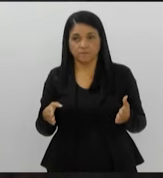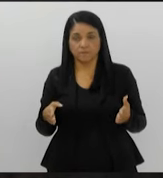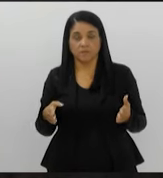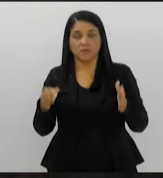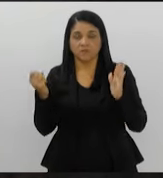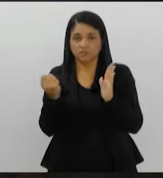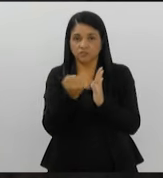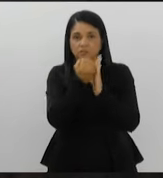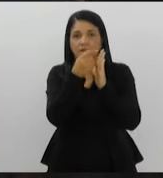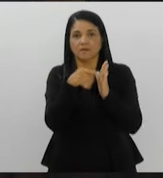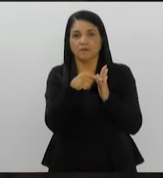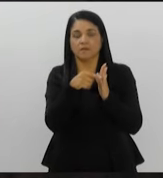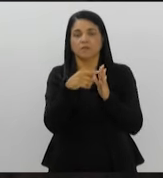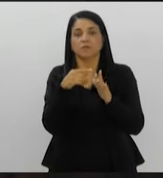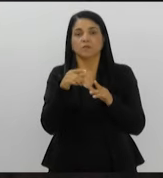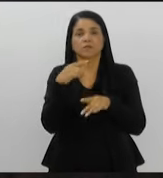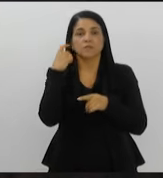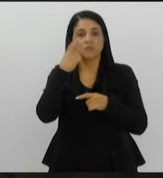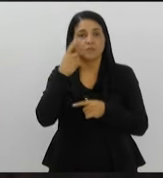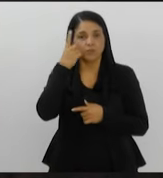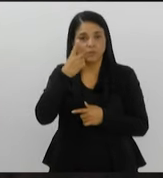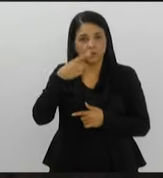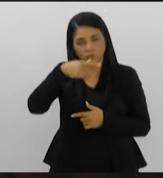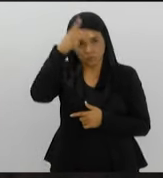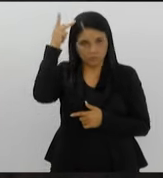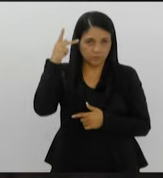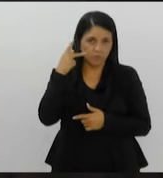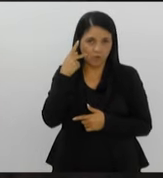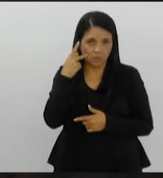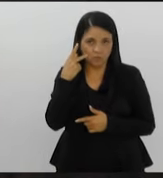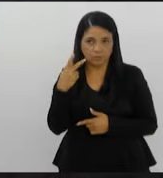destaques do deputado Luiz Paulo.